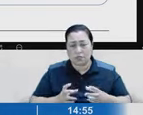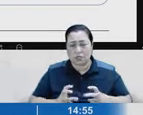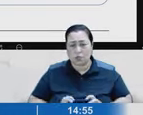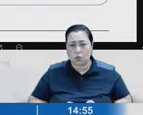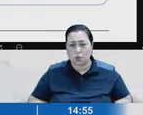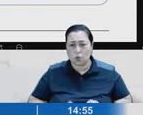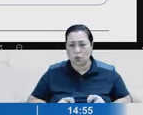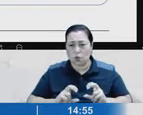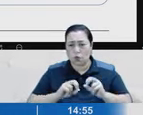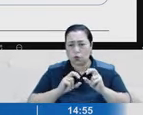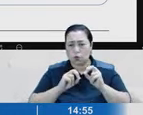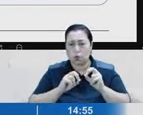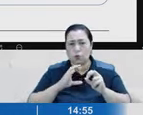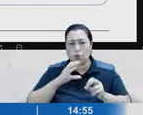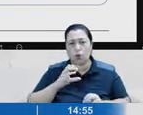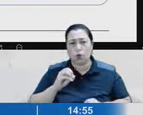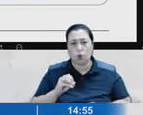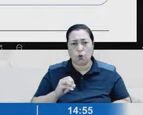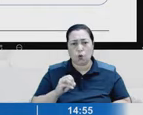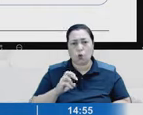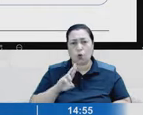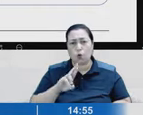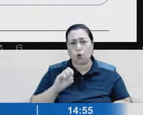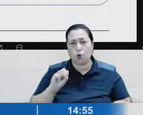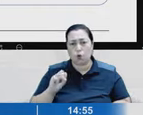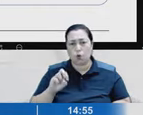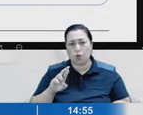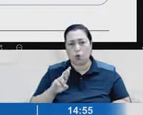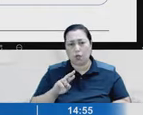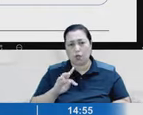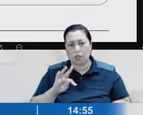né? O câncer coloretal hereditário, ele é